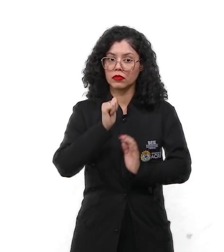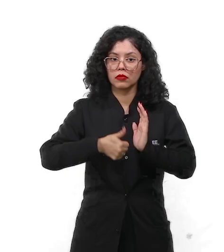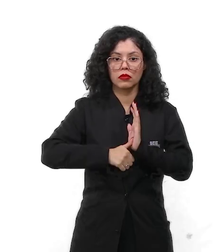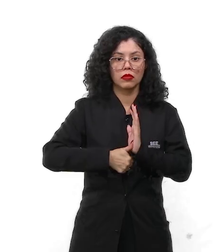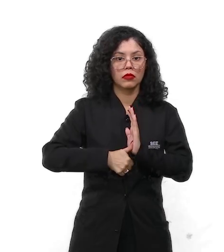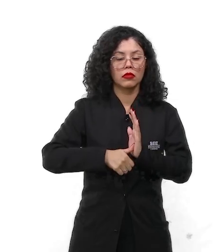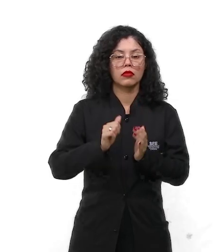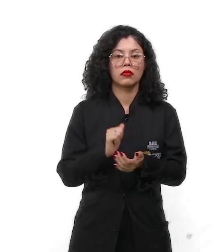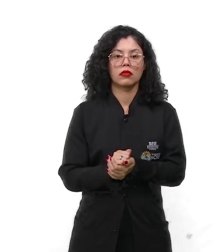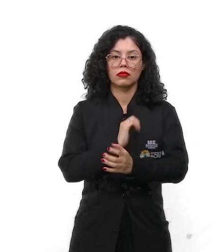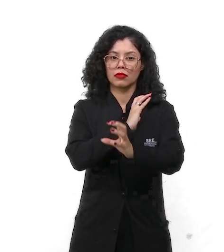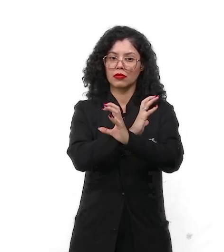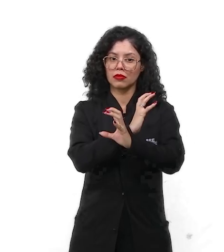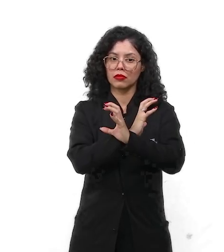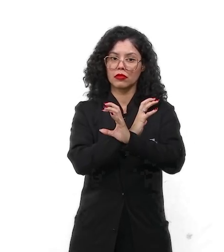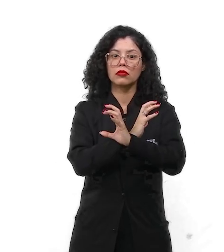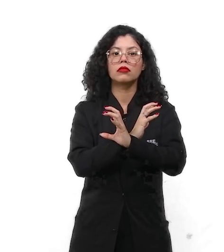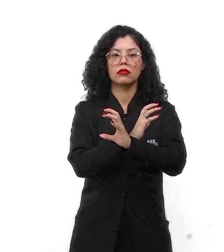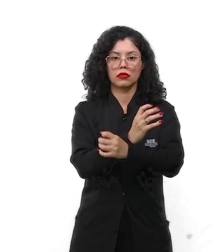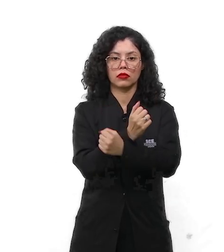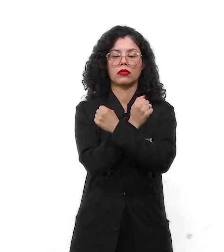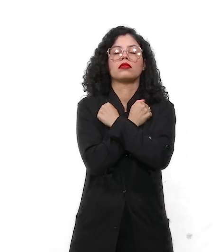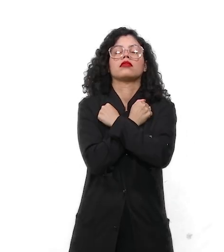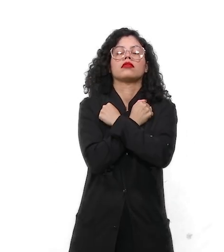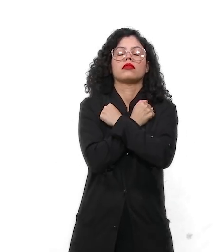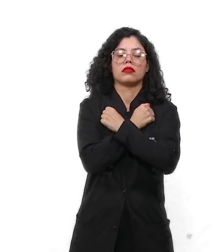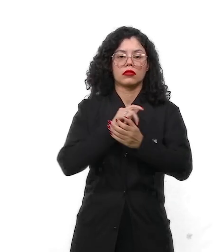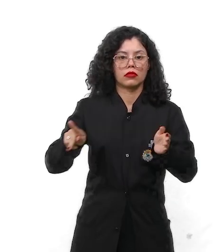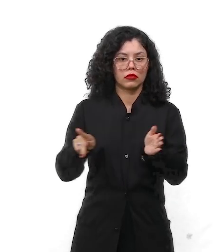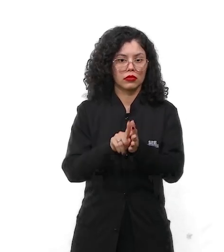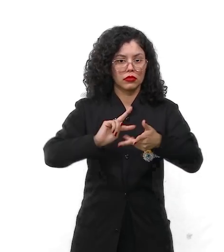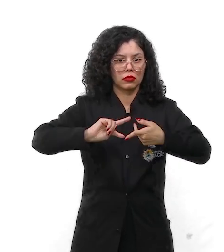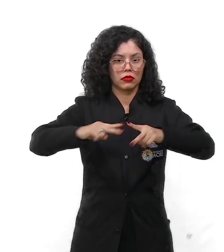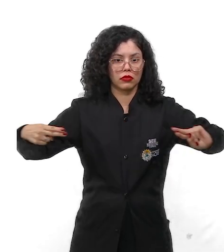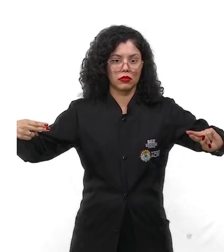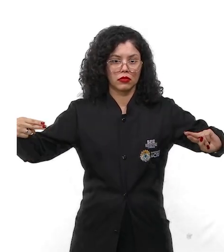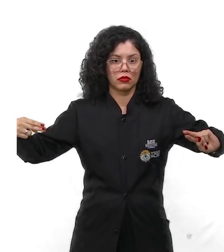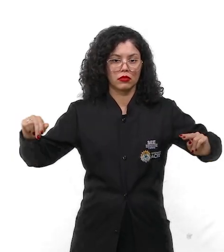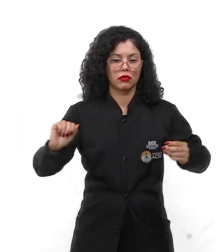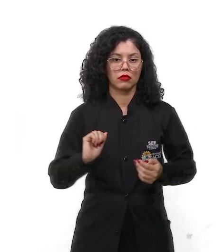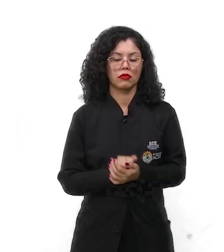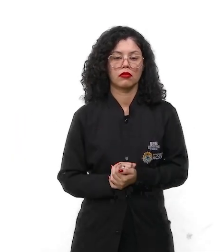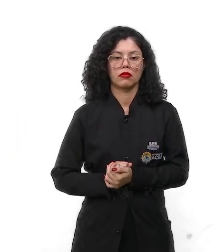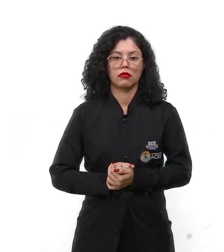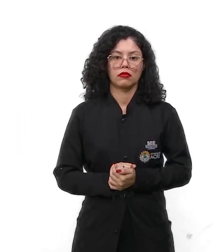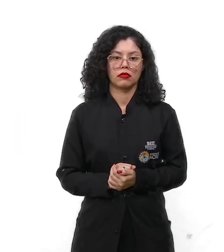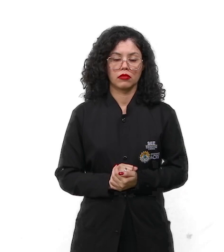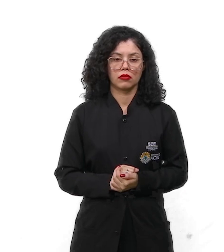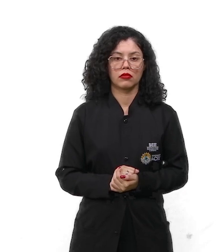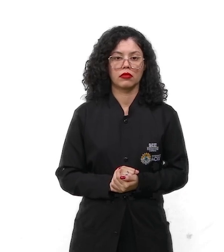um cadáver por meio da análise de DNA mitocondrial. Então tá.